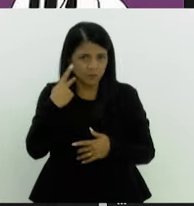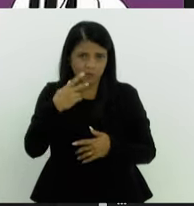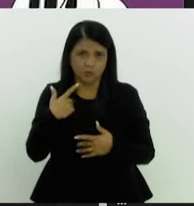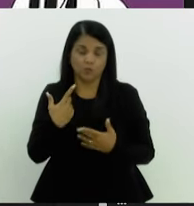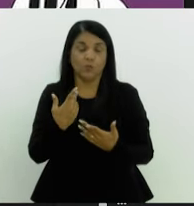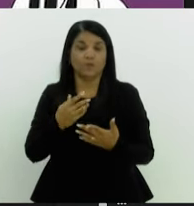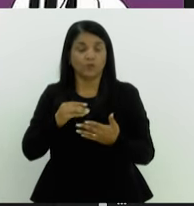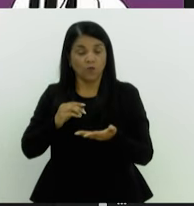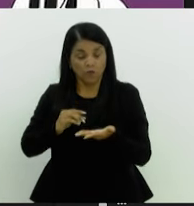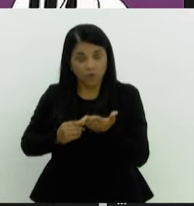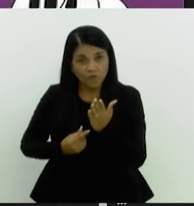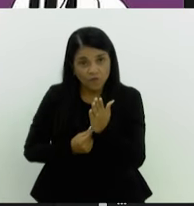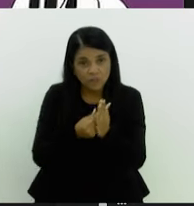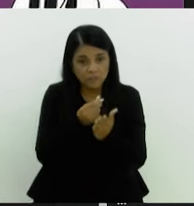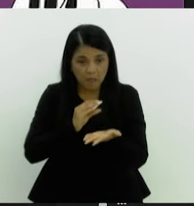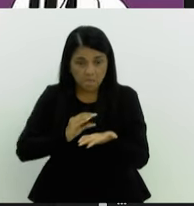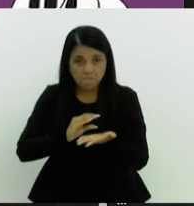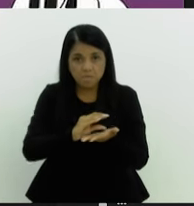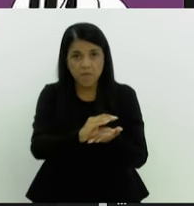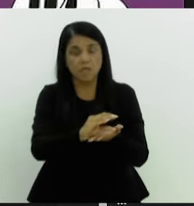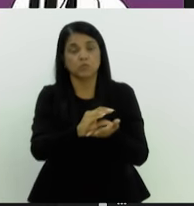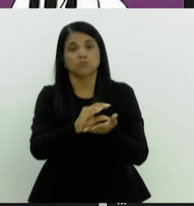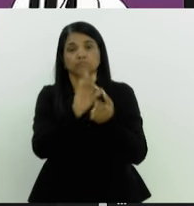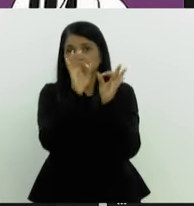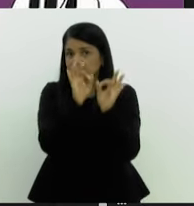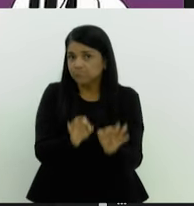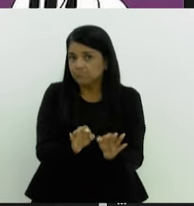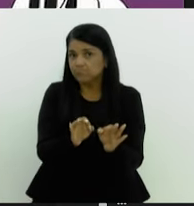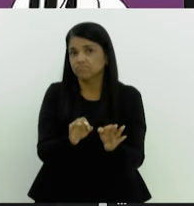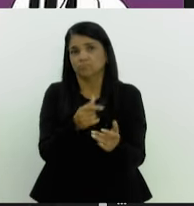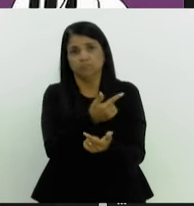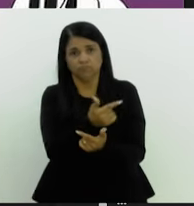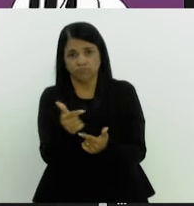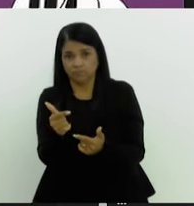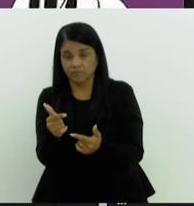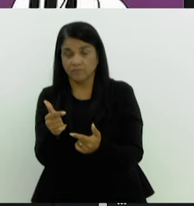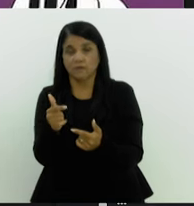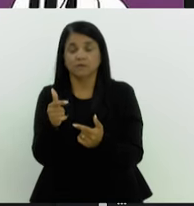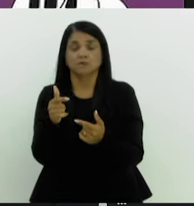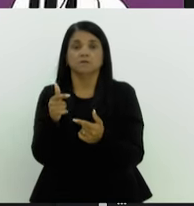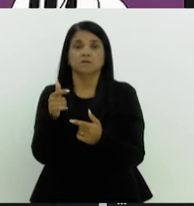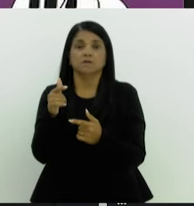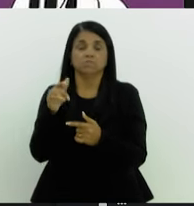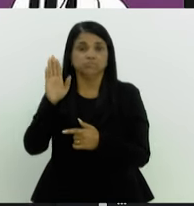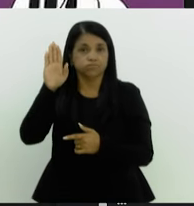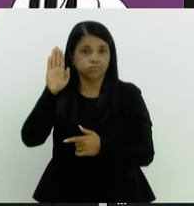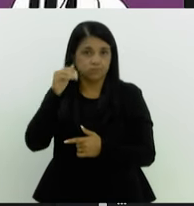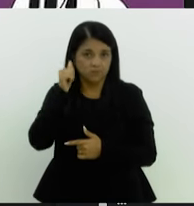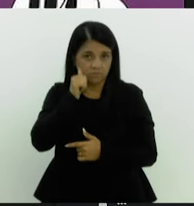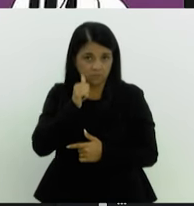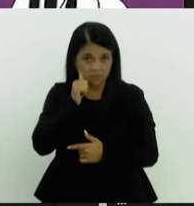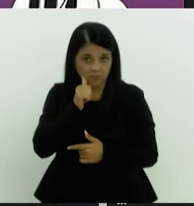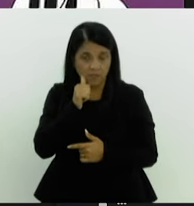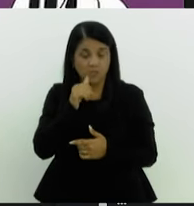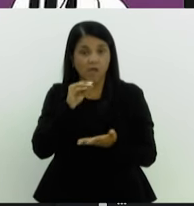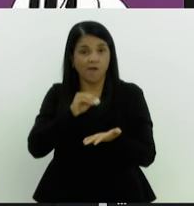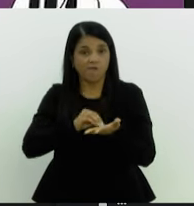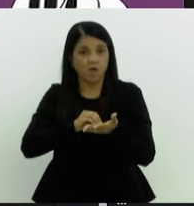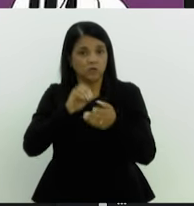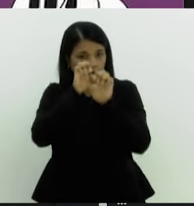financiamento adequado das campanhas femininas e também a falta de estrutura para que as mulheres